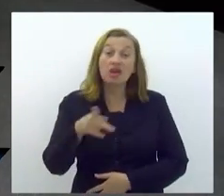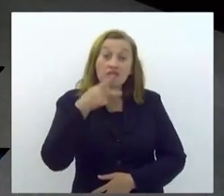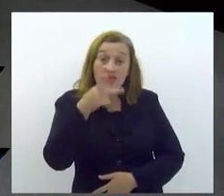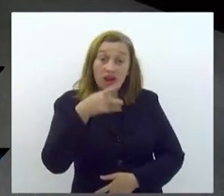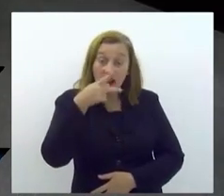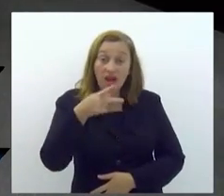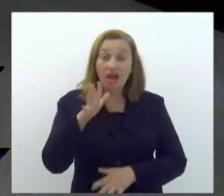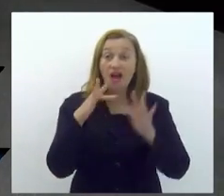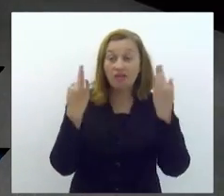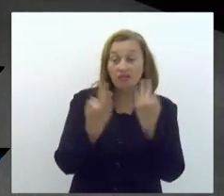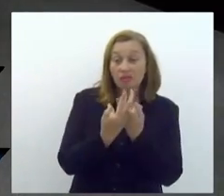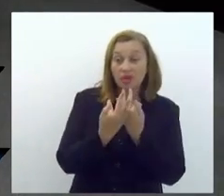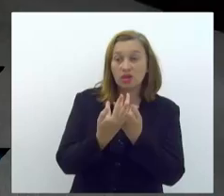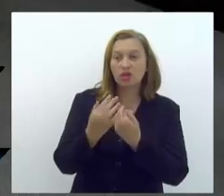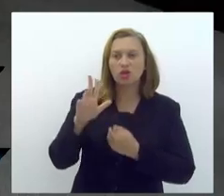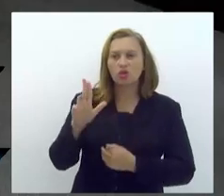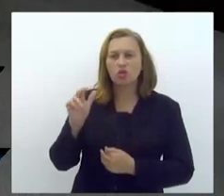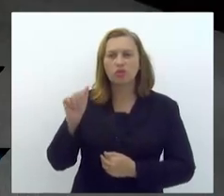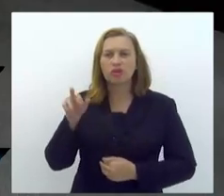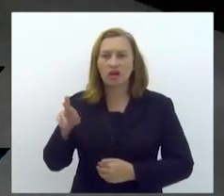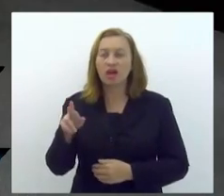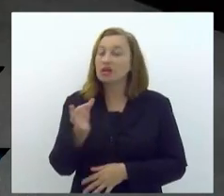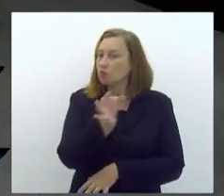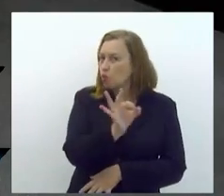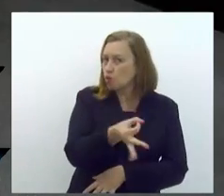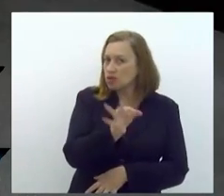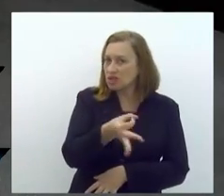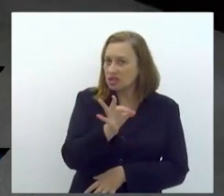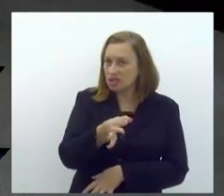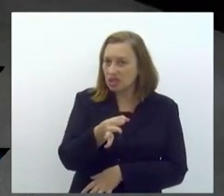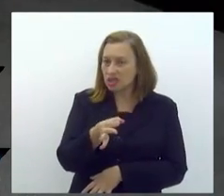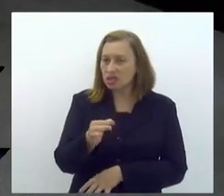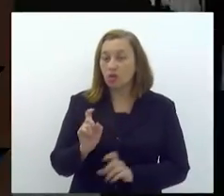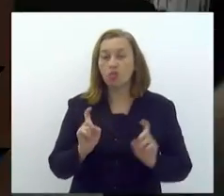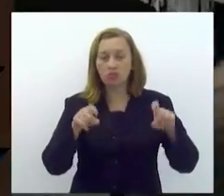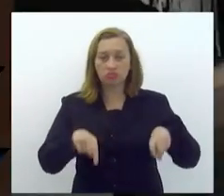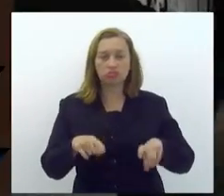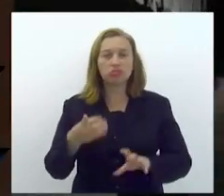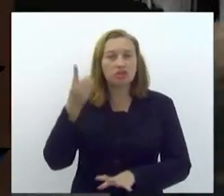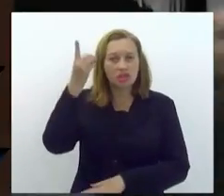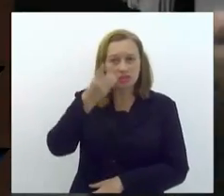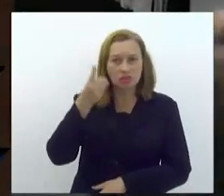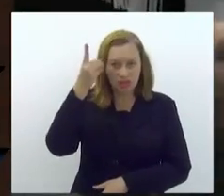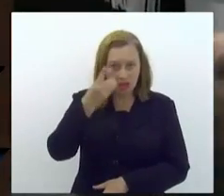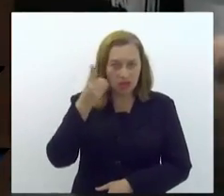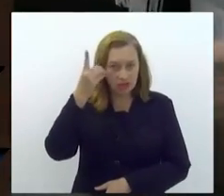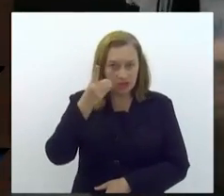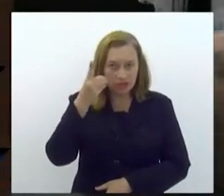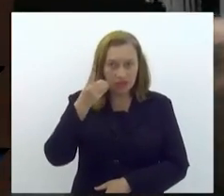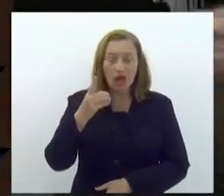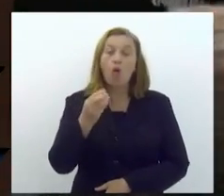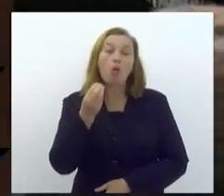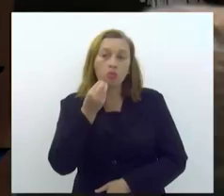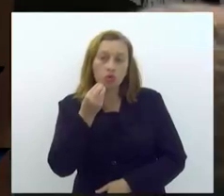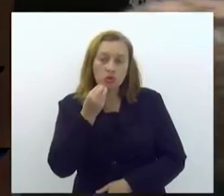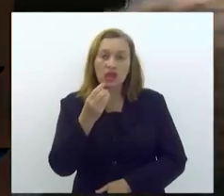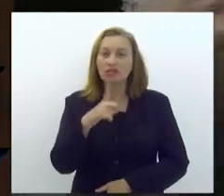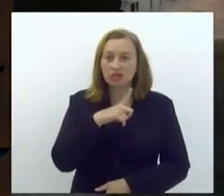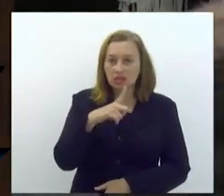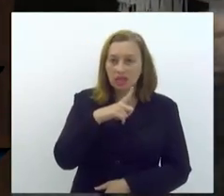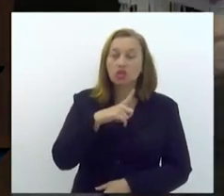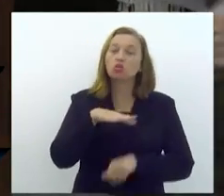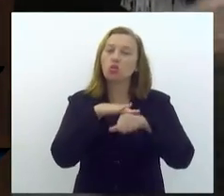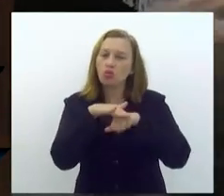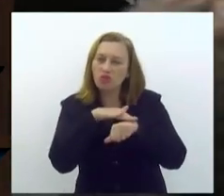as famílias de Lumiar que com certeza o mandato da da da deputada a venda oportunidade de